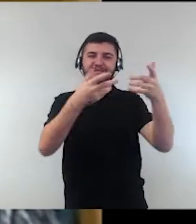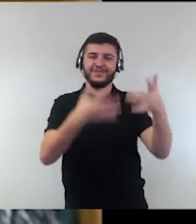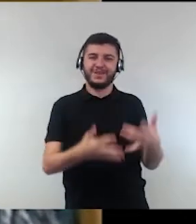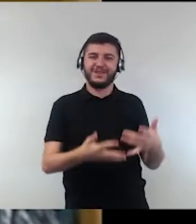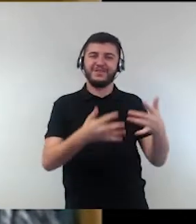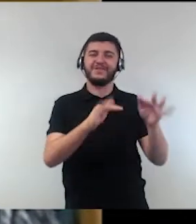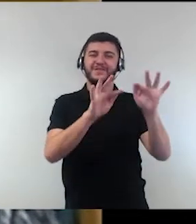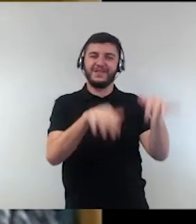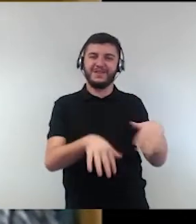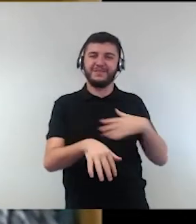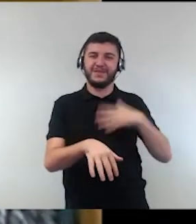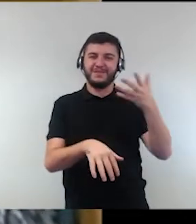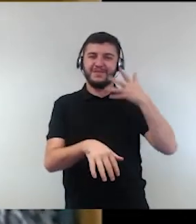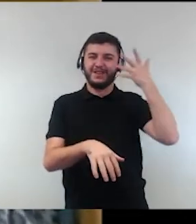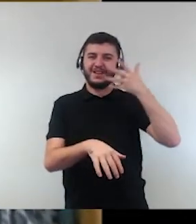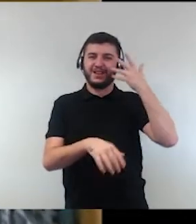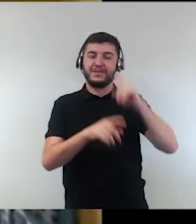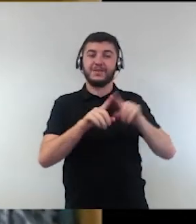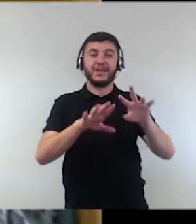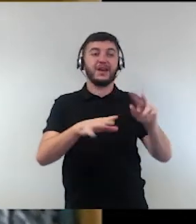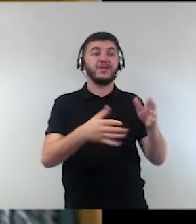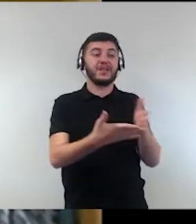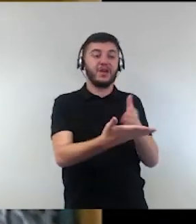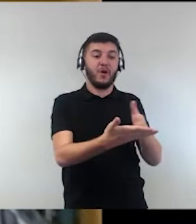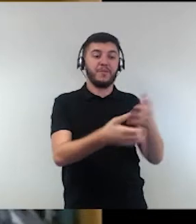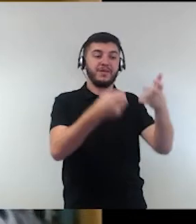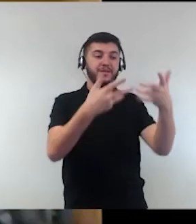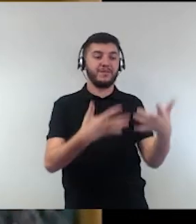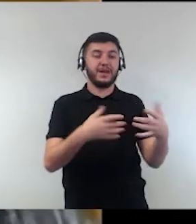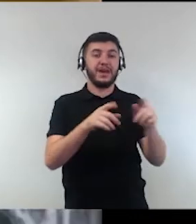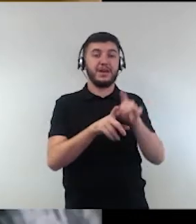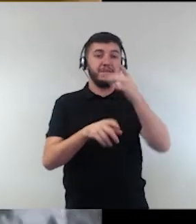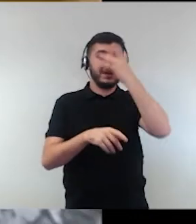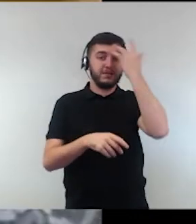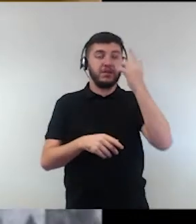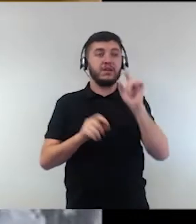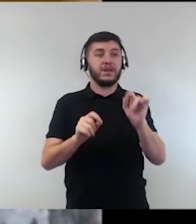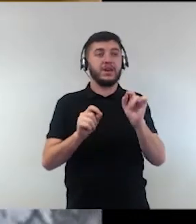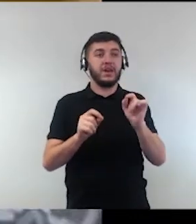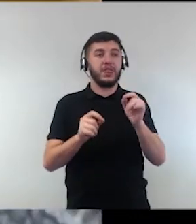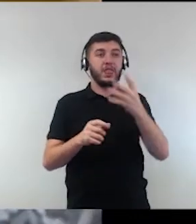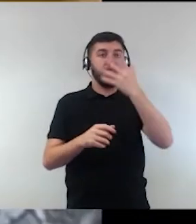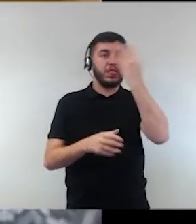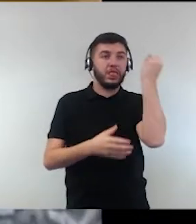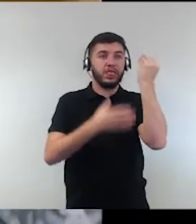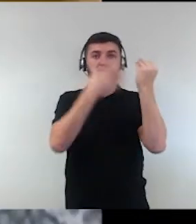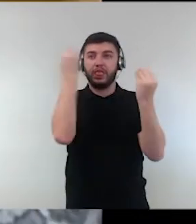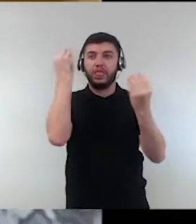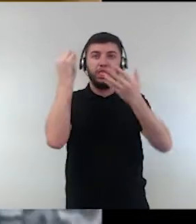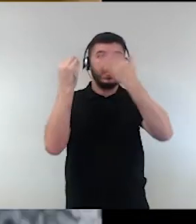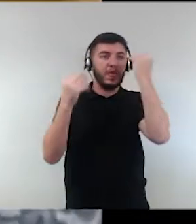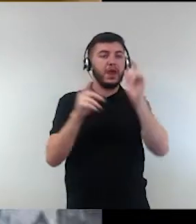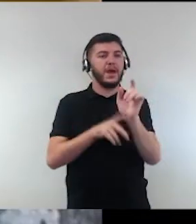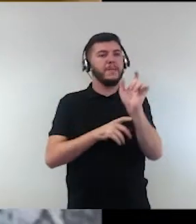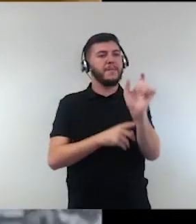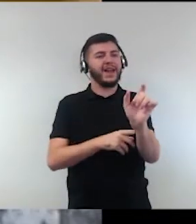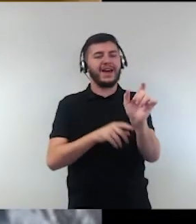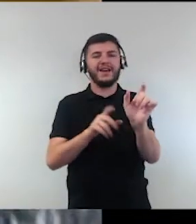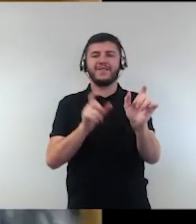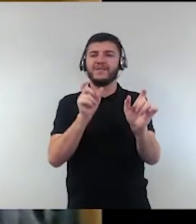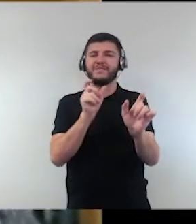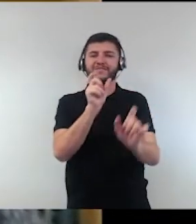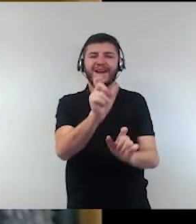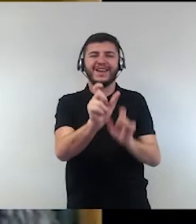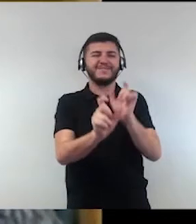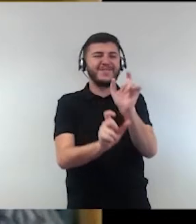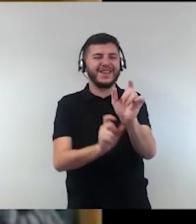do esquecimento. Elas esquecem o nome das palavras e aí começam a fixar adesivos nas